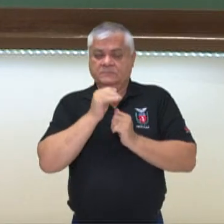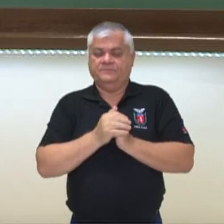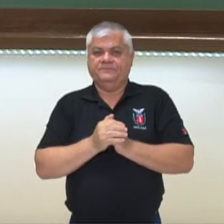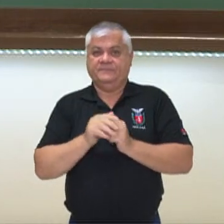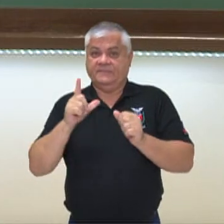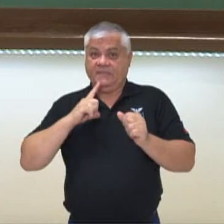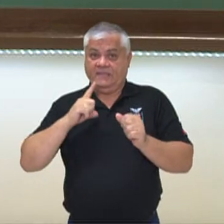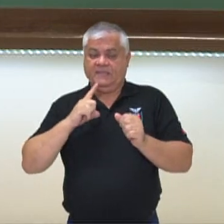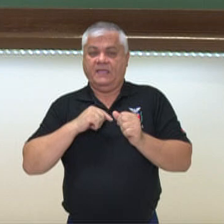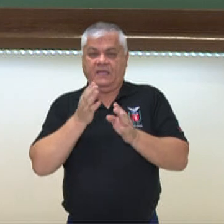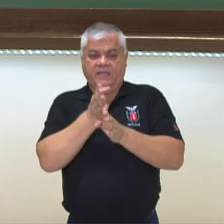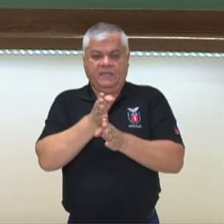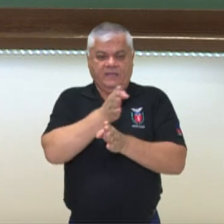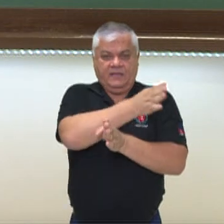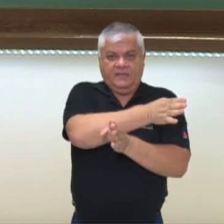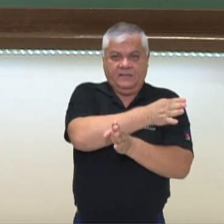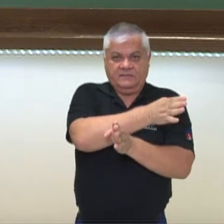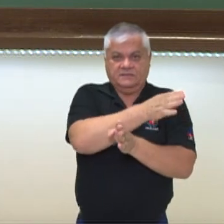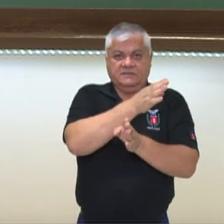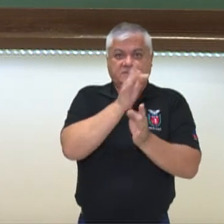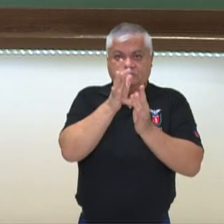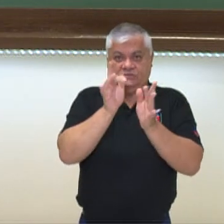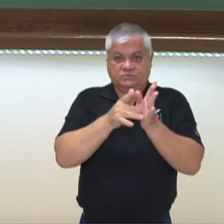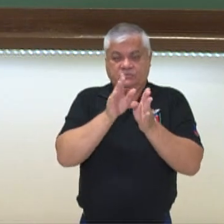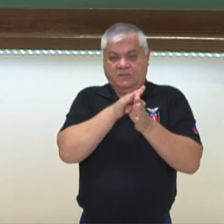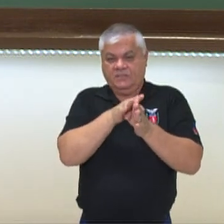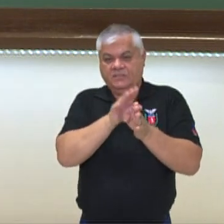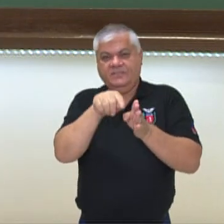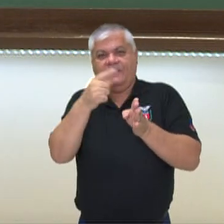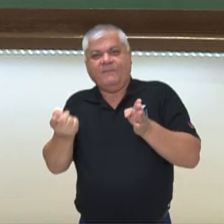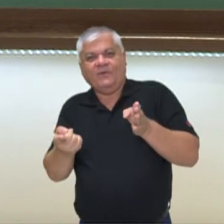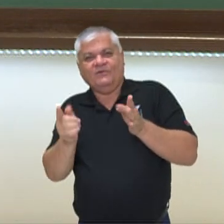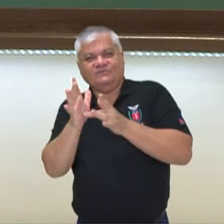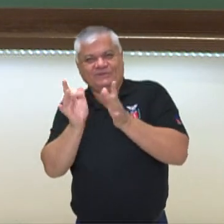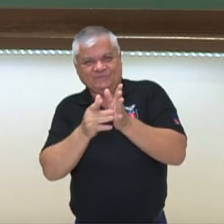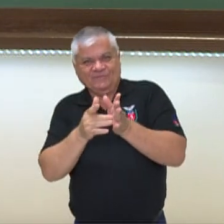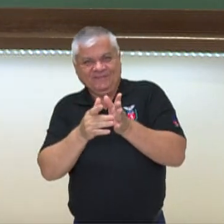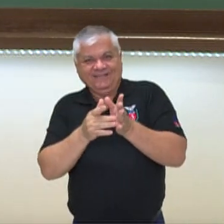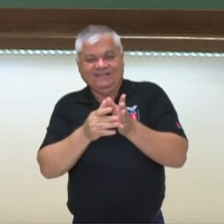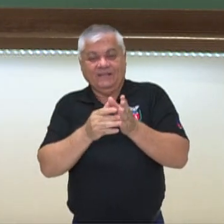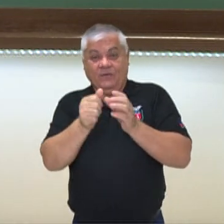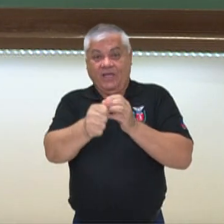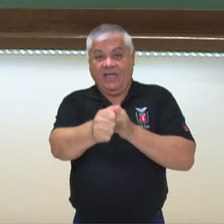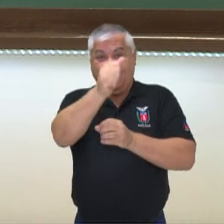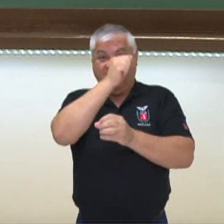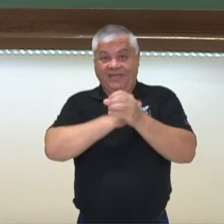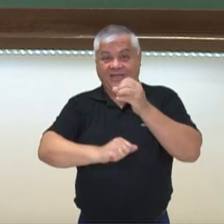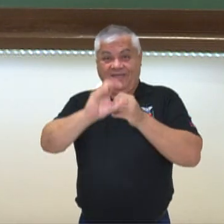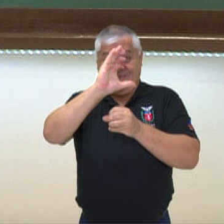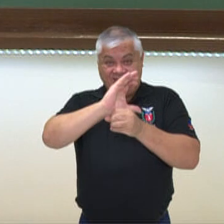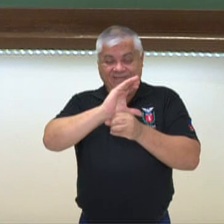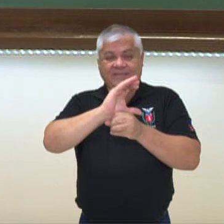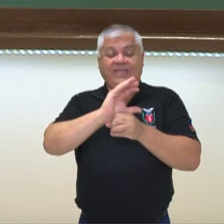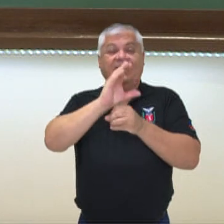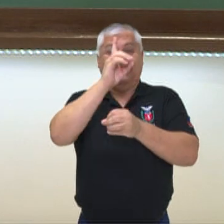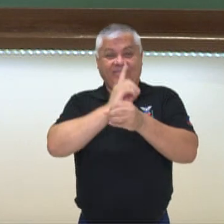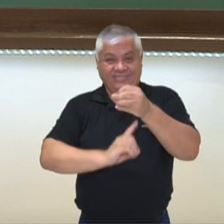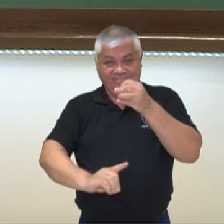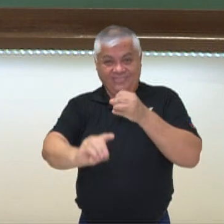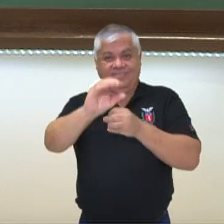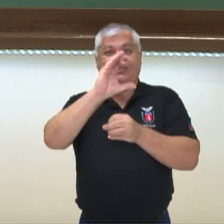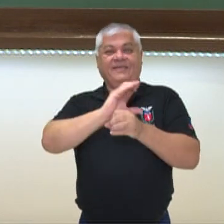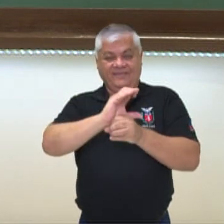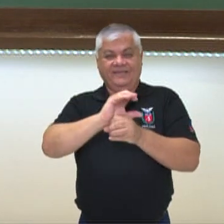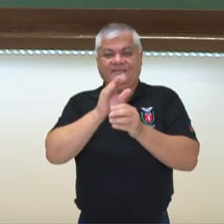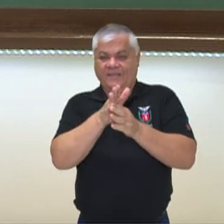dividido entre antes e depois de Cristo. Então a data que se acredita que Jesus nasceu é o marco ano 1 do